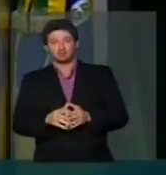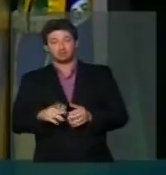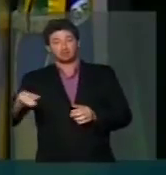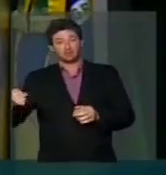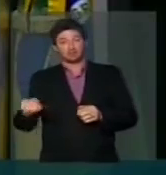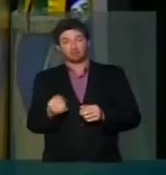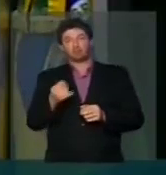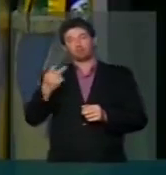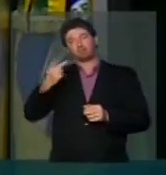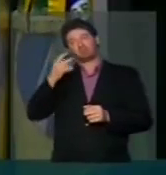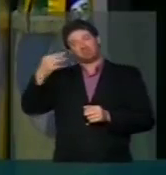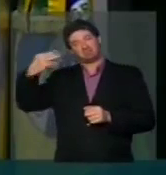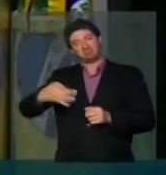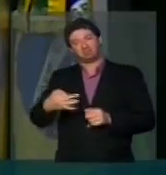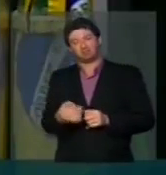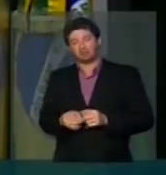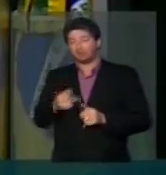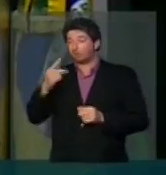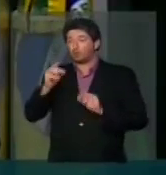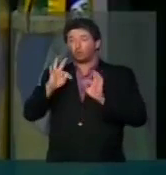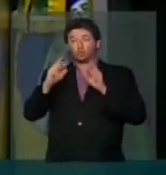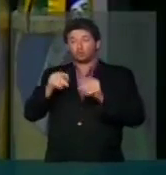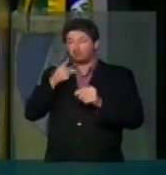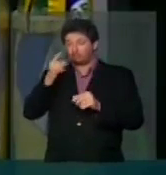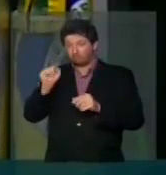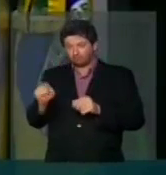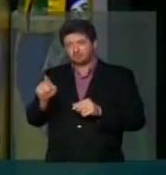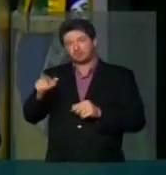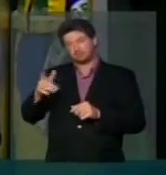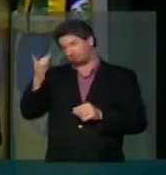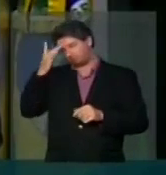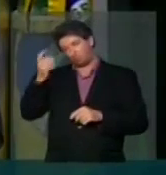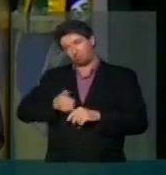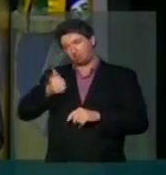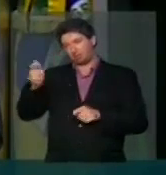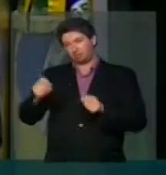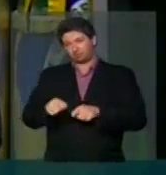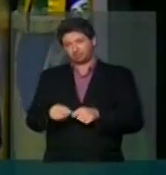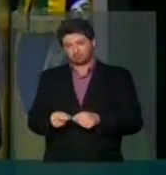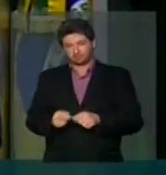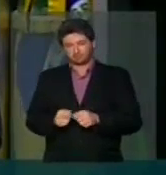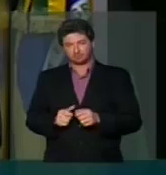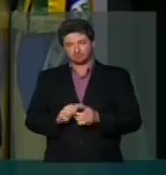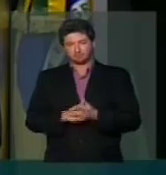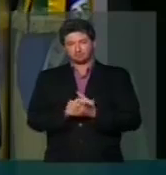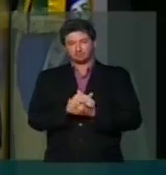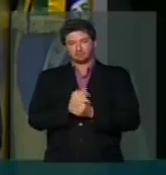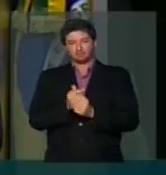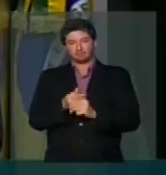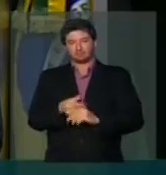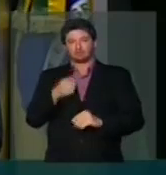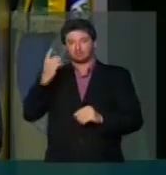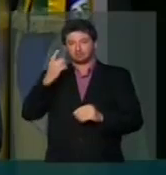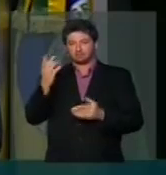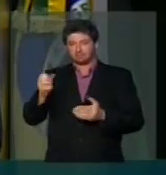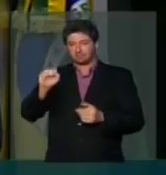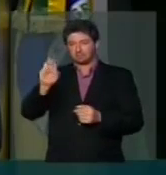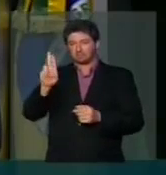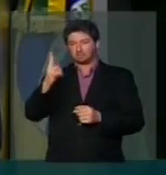tudo que fala, seus gestos, seus atos são sempre os melhores possíveis em direção da nação. Deputada Sheridan.